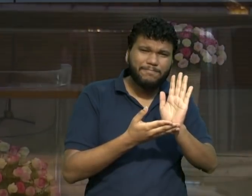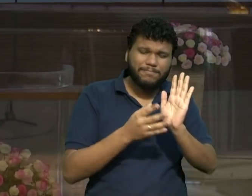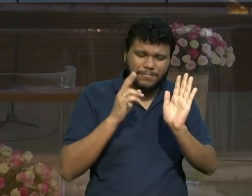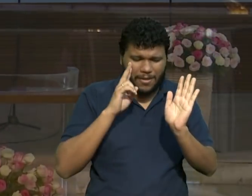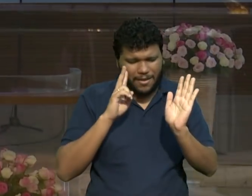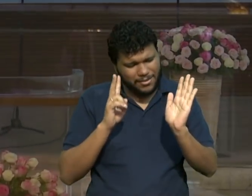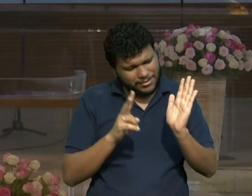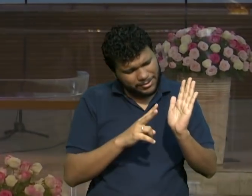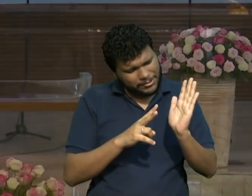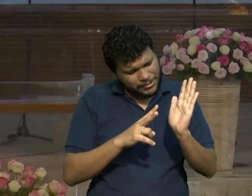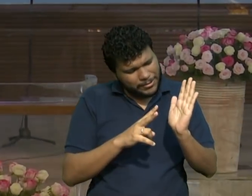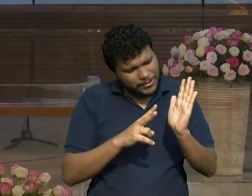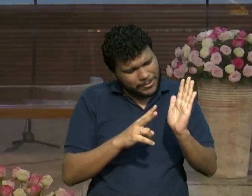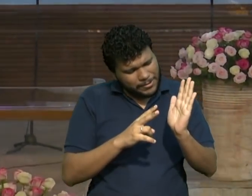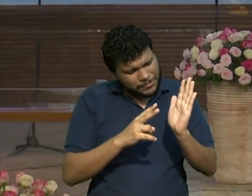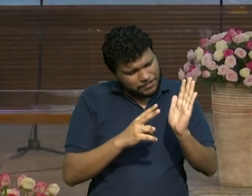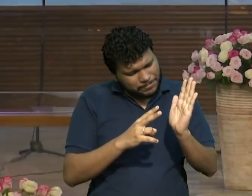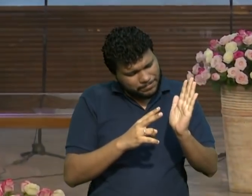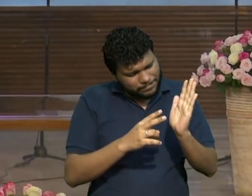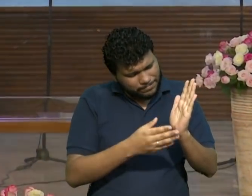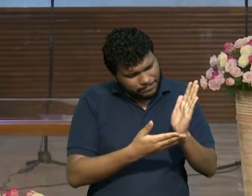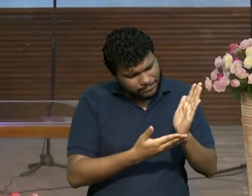E aí